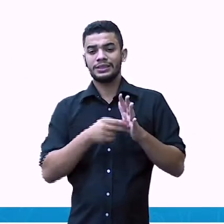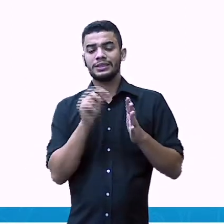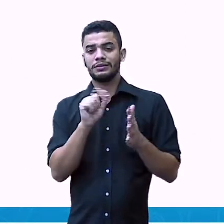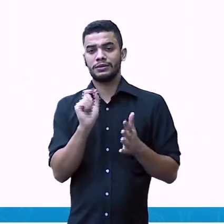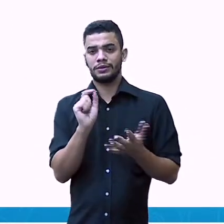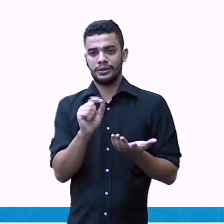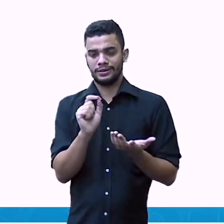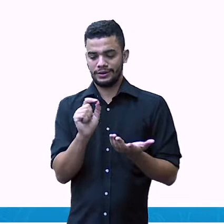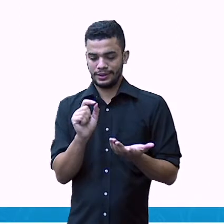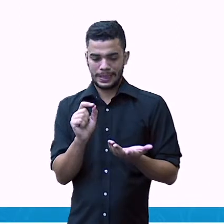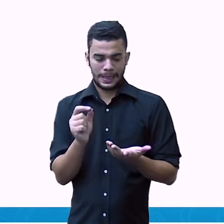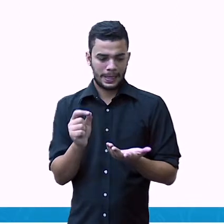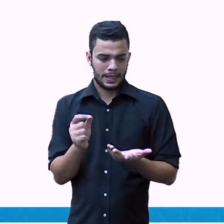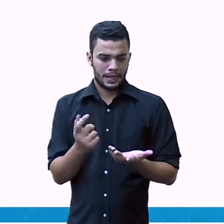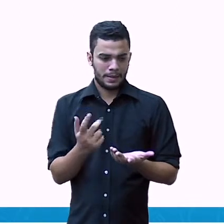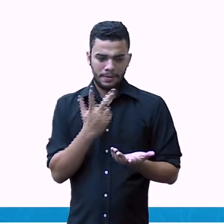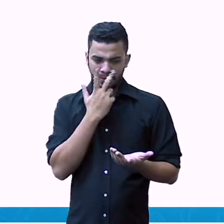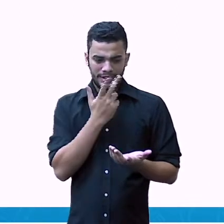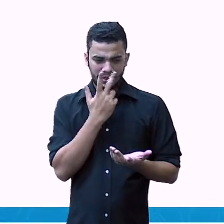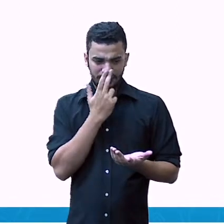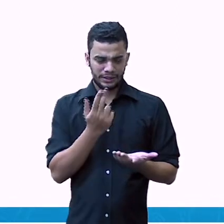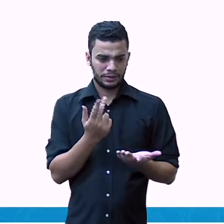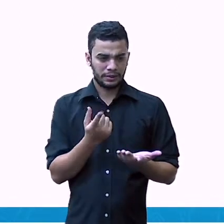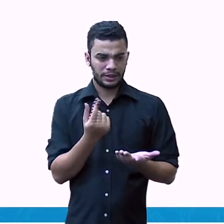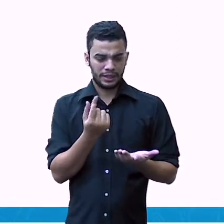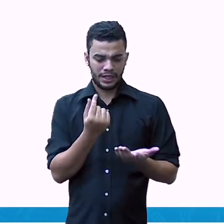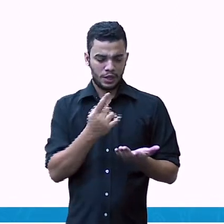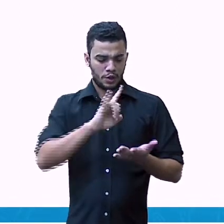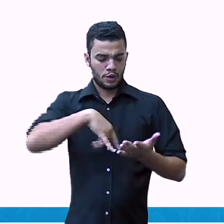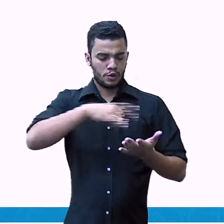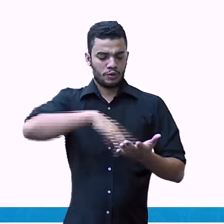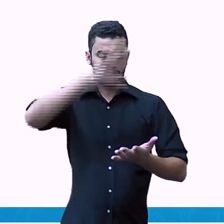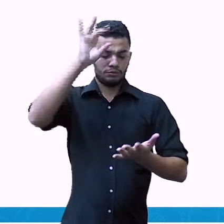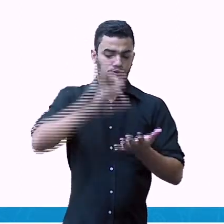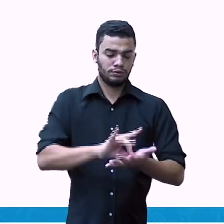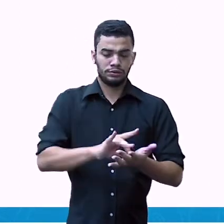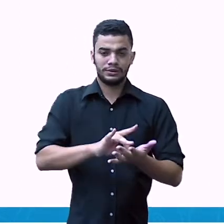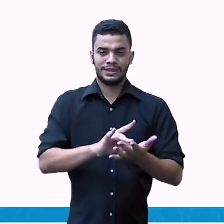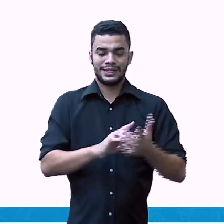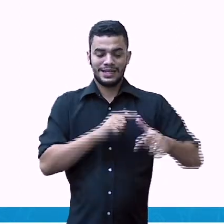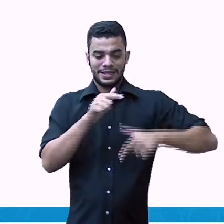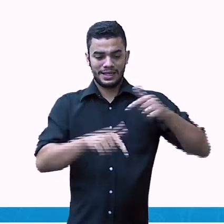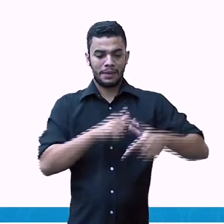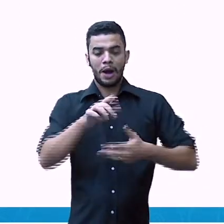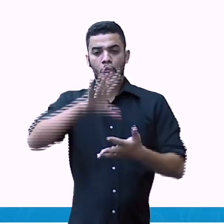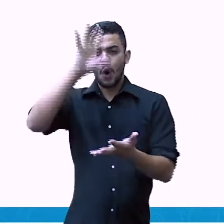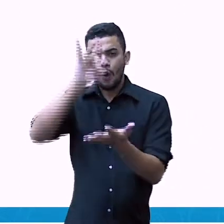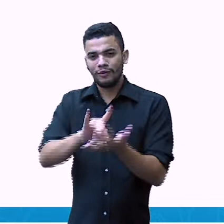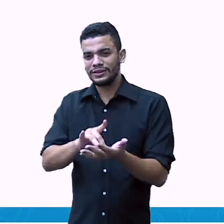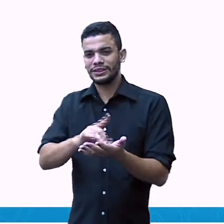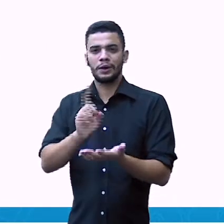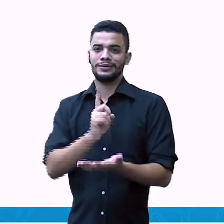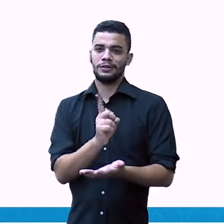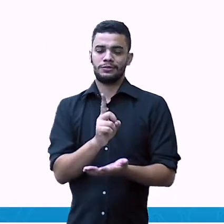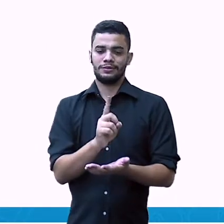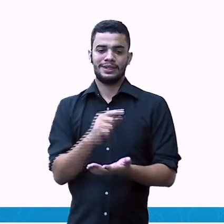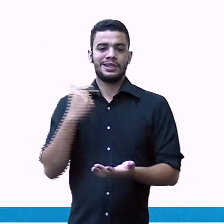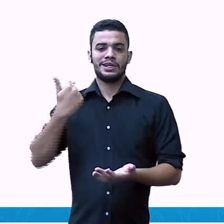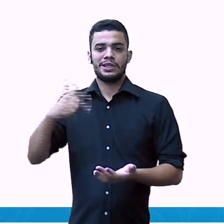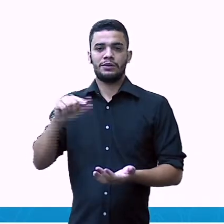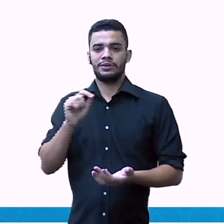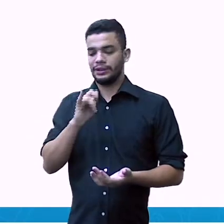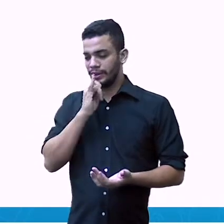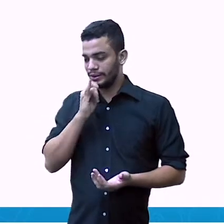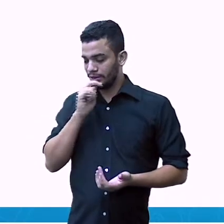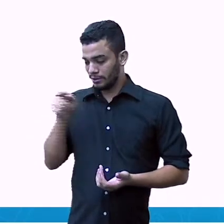não está legalizado perante o poder público, não pagam impostos, nem tem registro em carteira